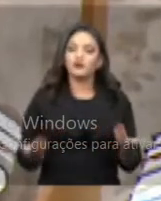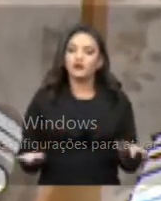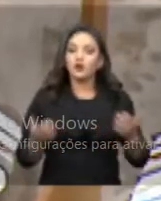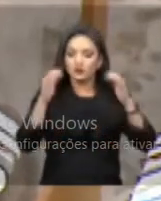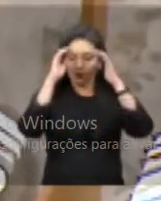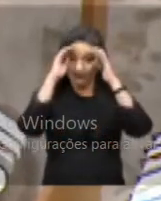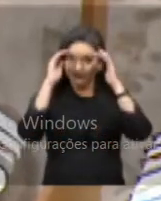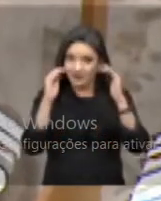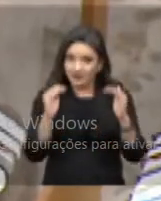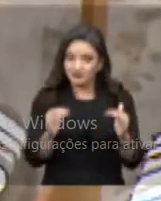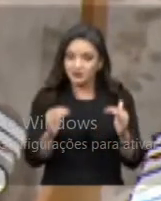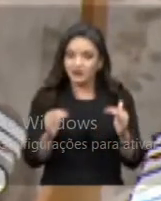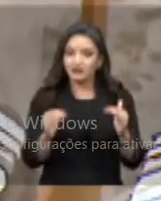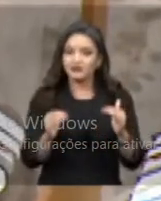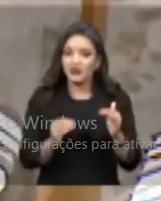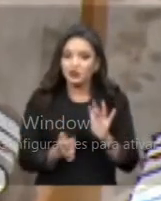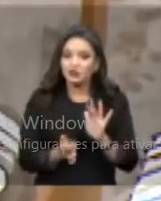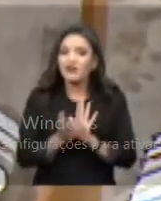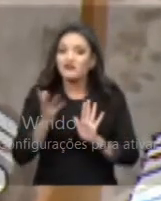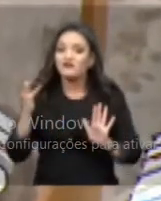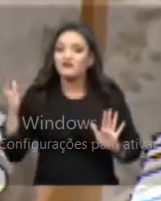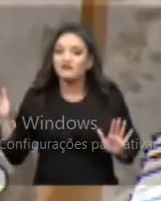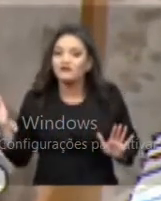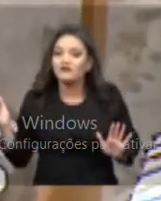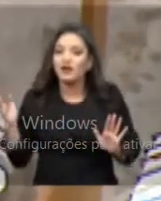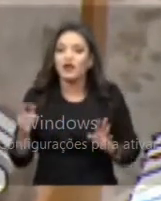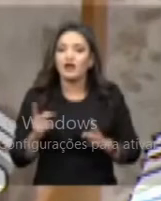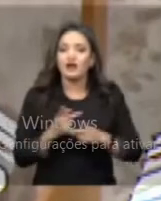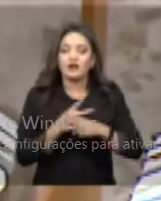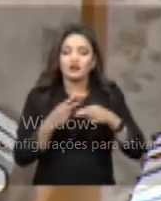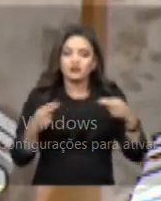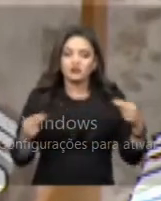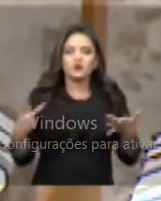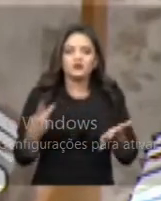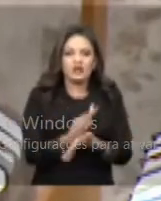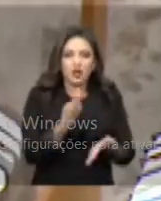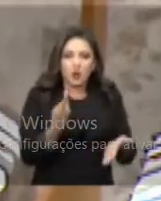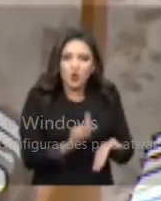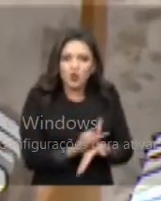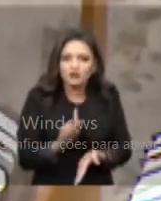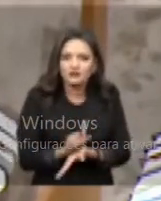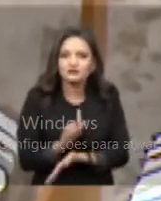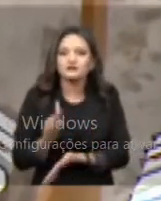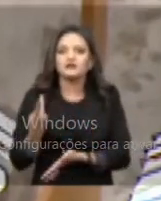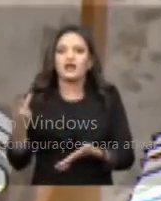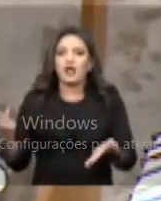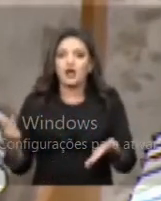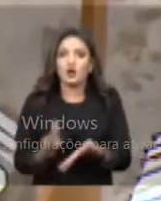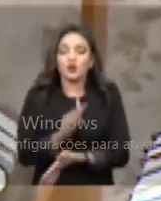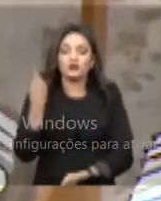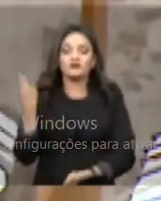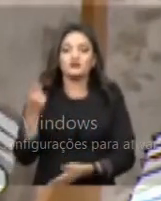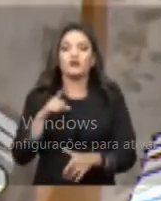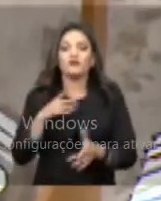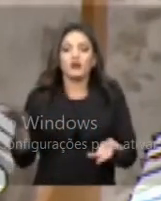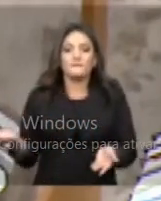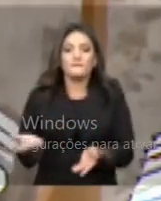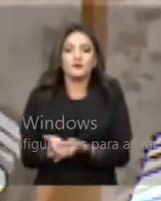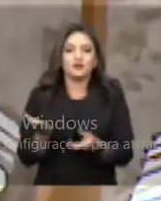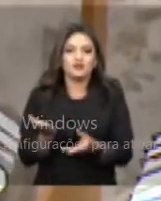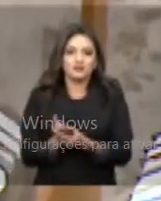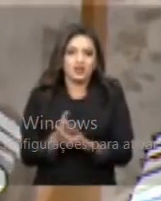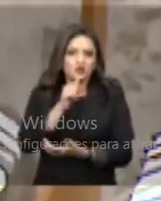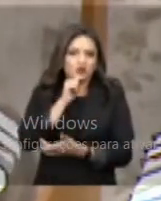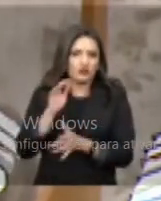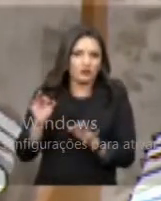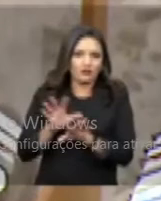esse prazo originário, inúmeros atos de persecução foram praticados e são objetos de processo em curso no Poder